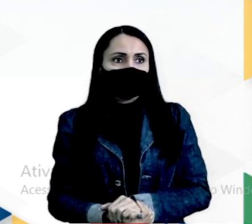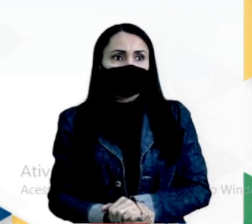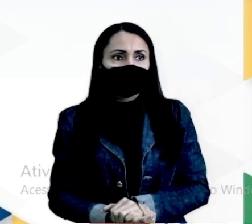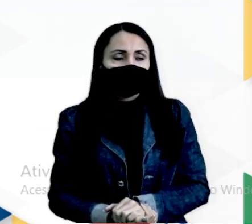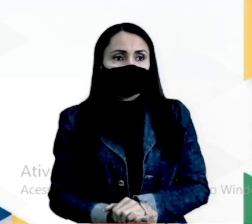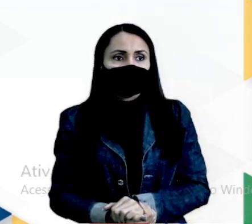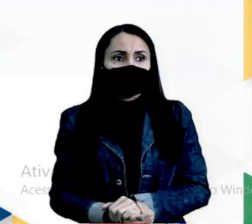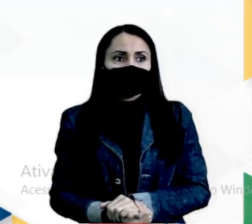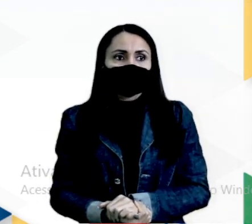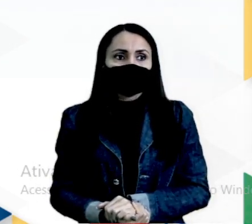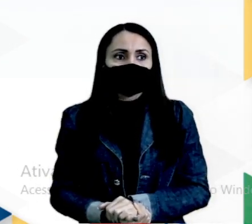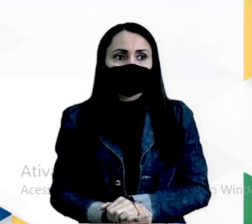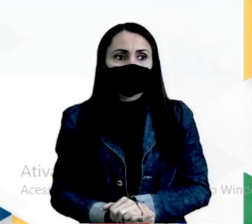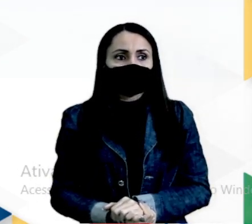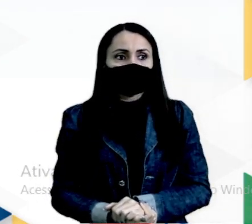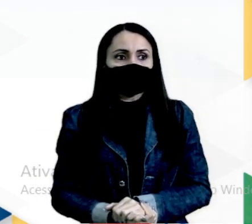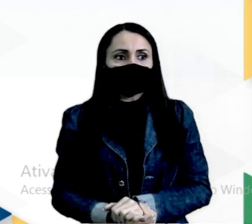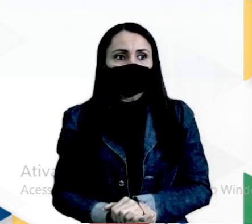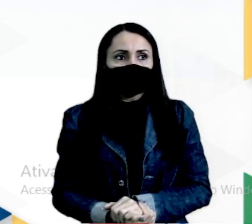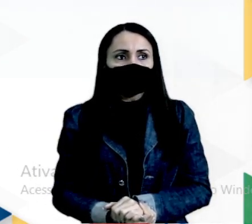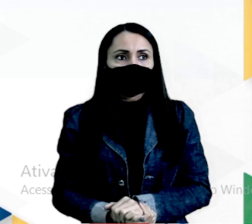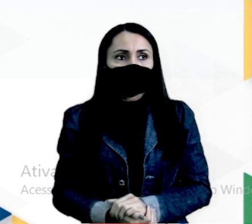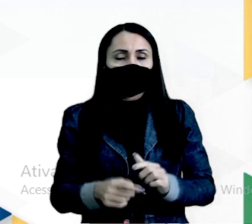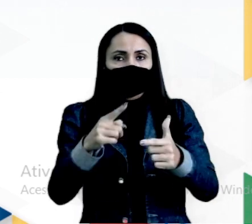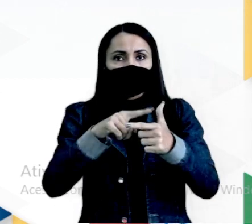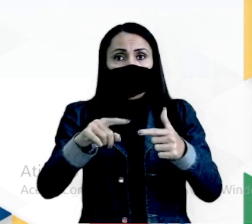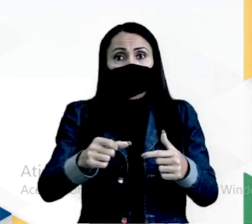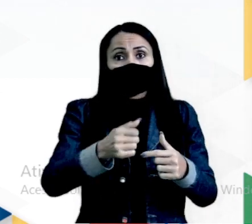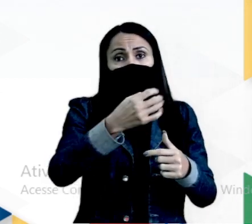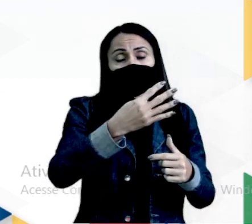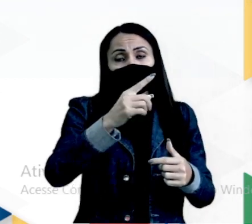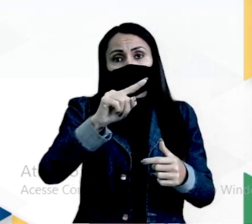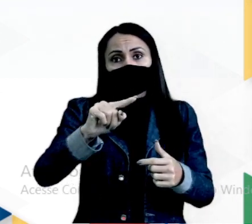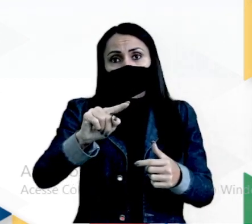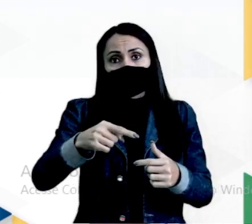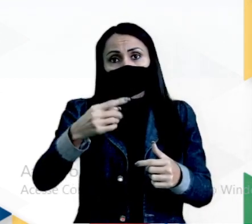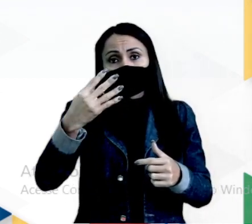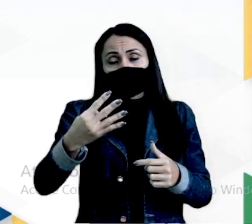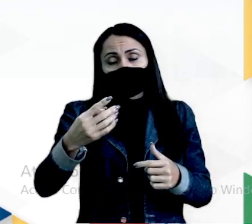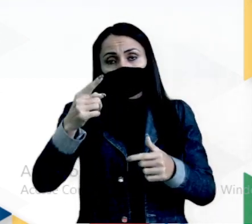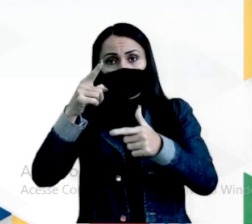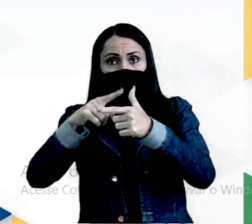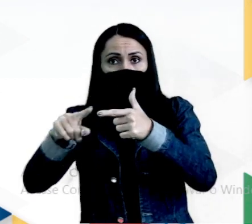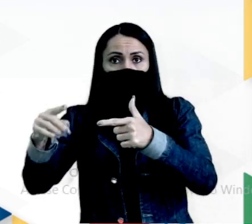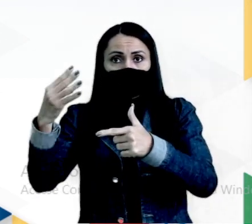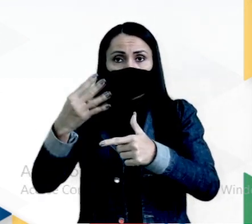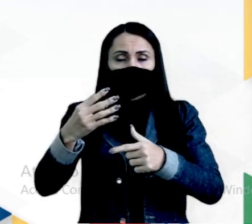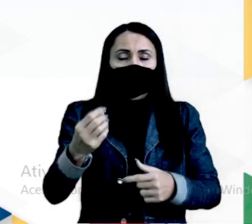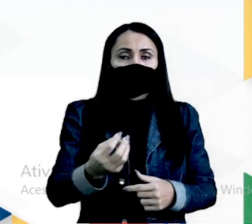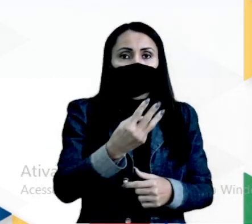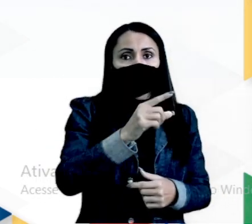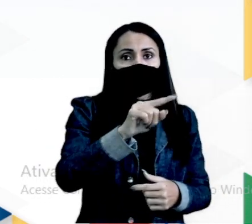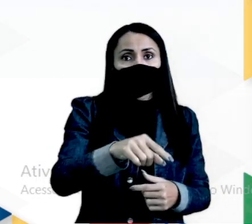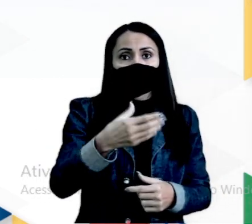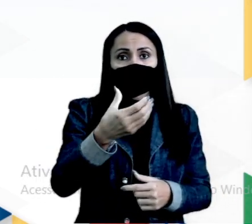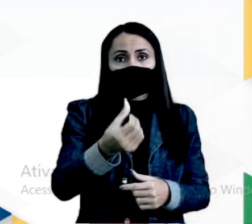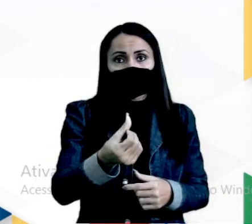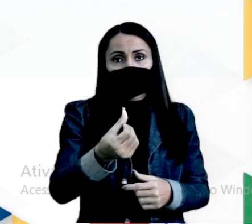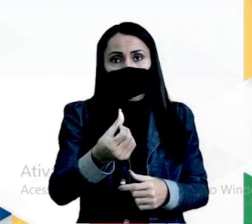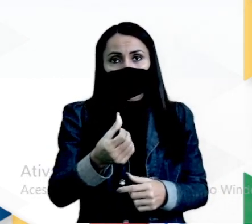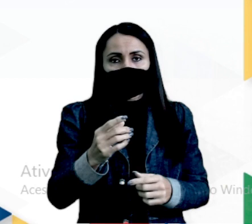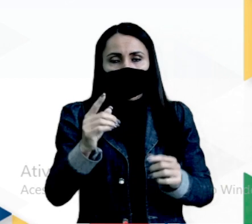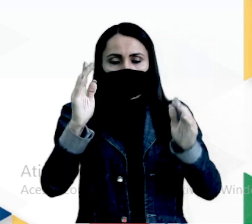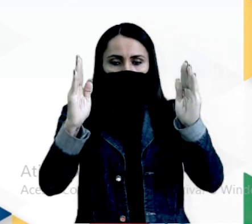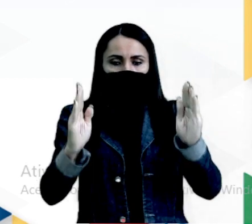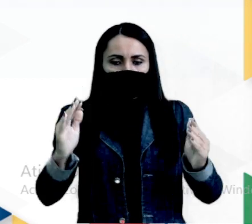4. Fechou? Vamos lá. Dividindo 14,4 por 4, vai dar 3,6 para cada lado.